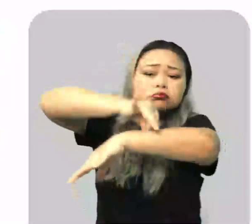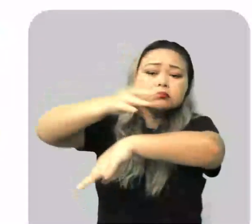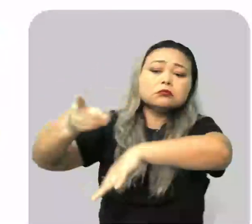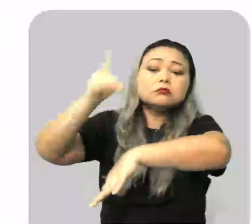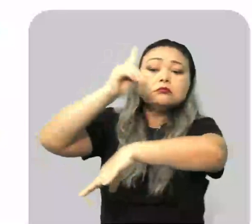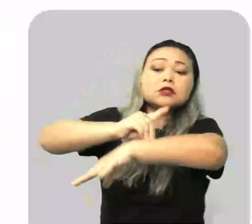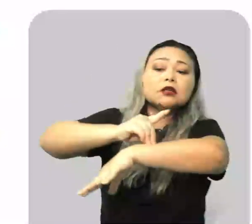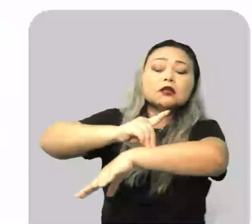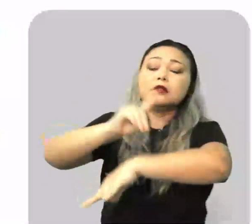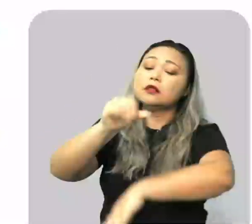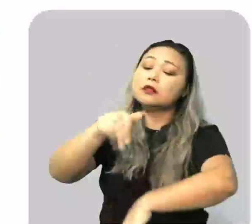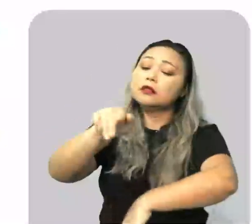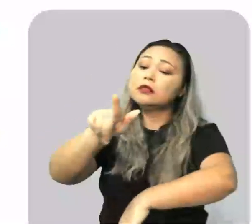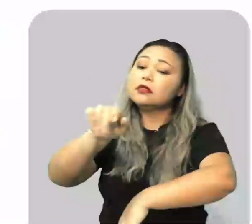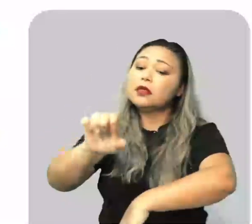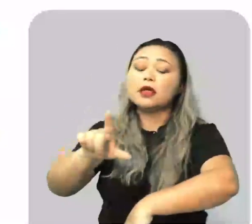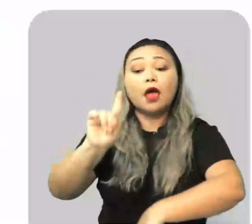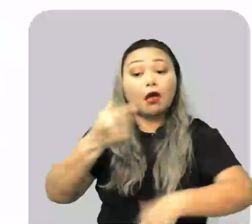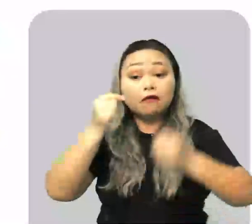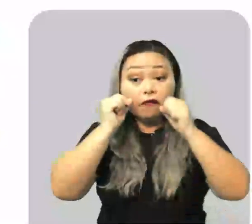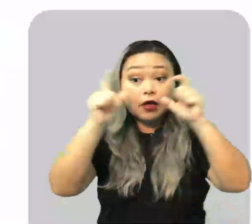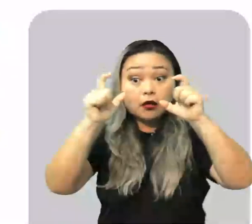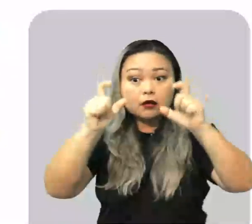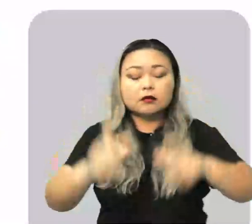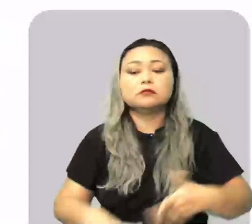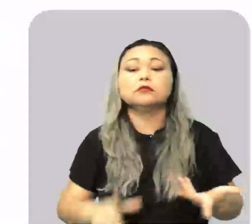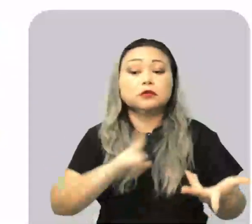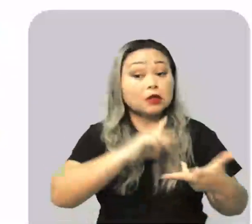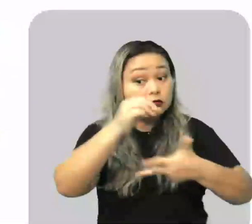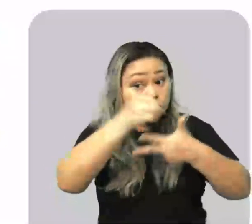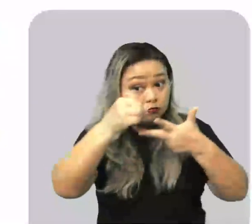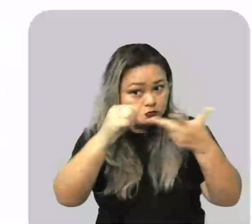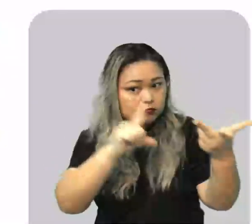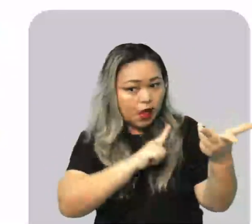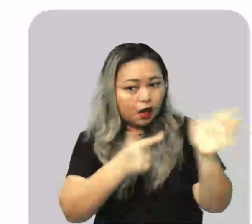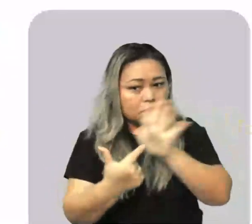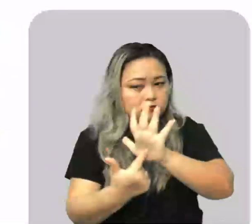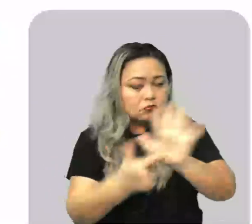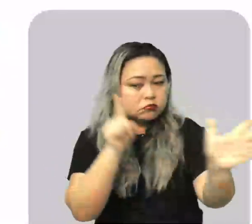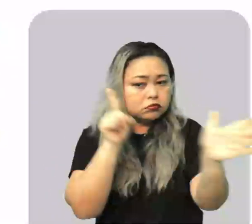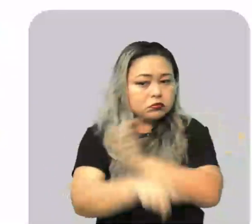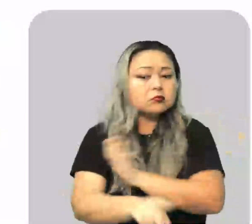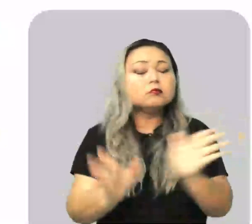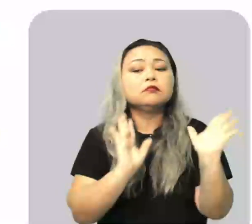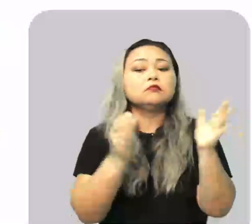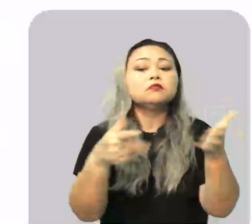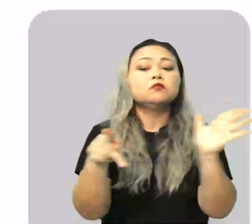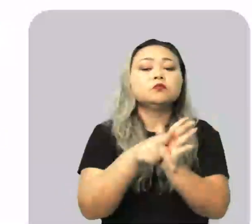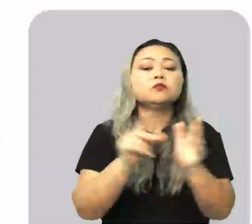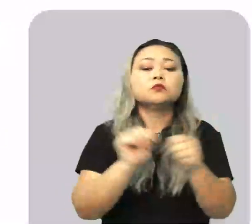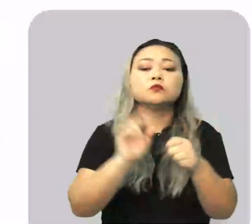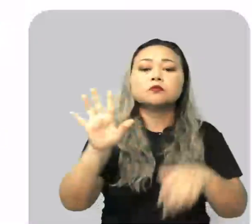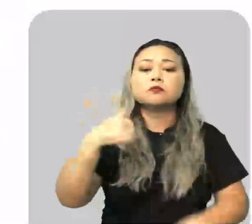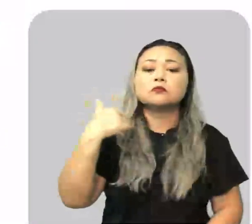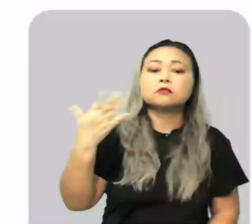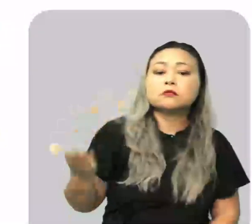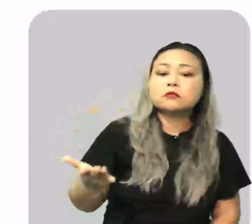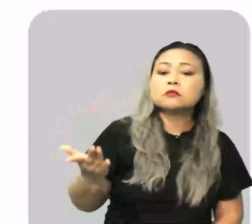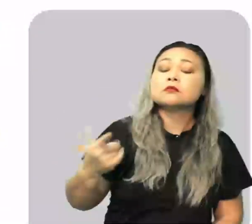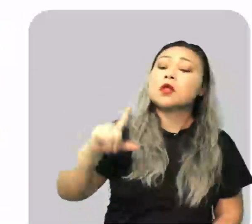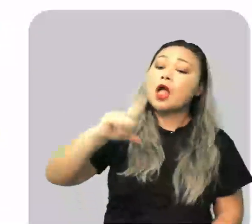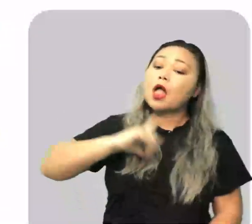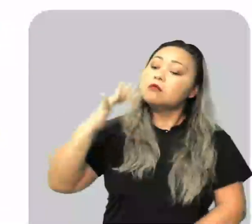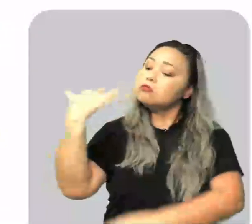Enem ou vestibulares, certo? Então, fique atento. O vírus dengue é classificado como um arbovírus, mantendo-se na